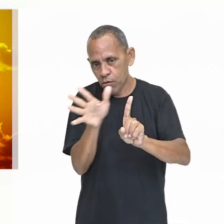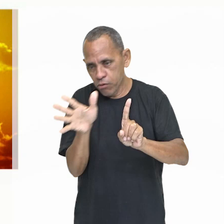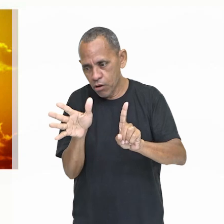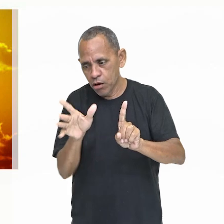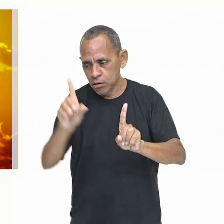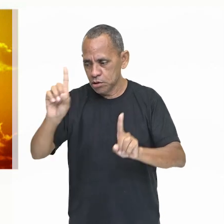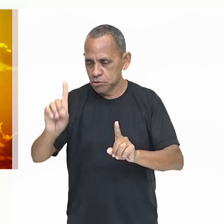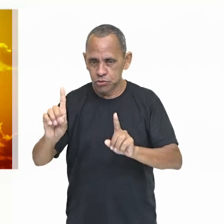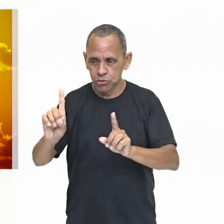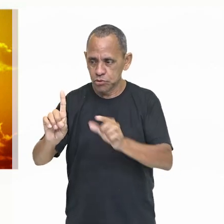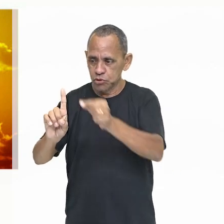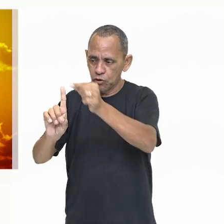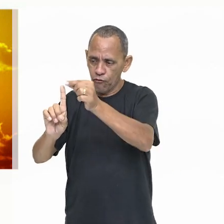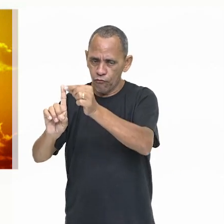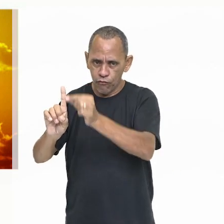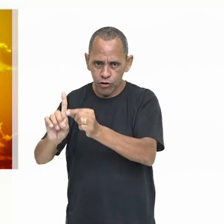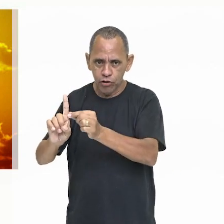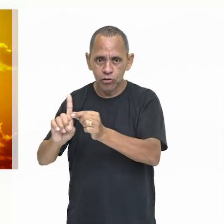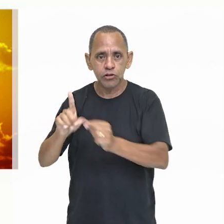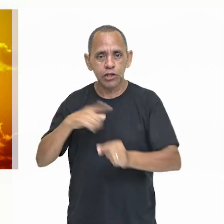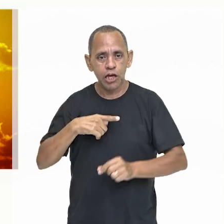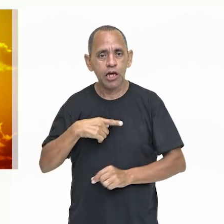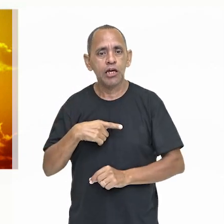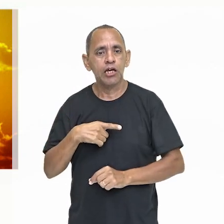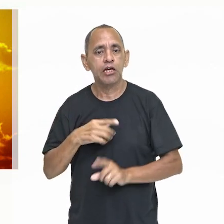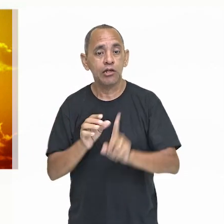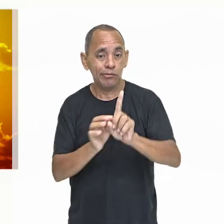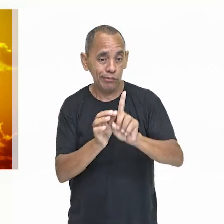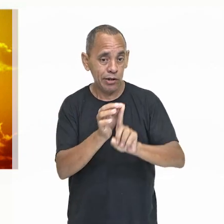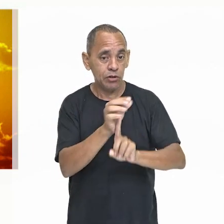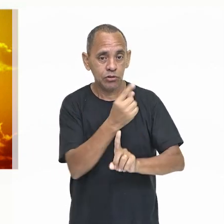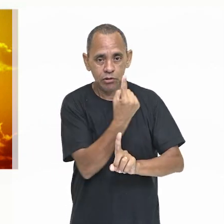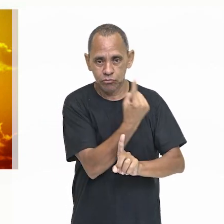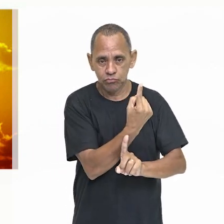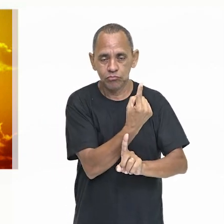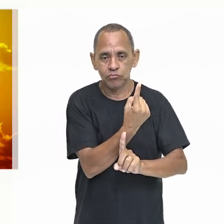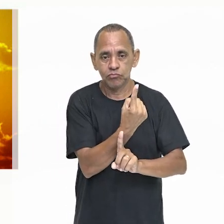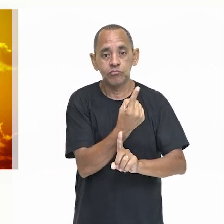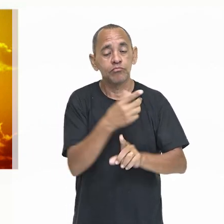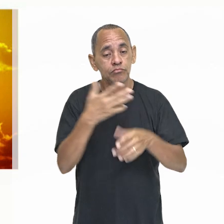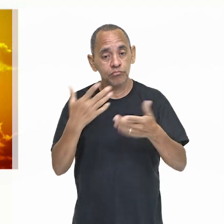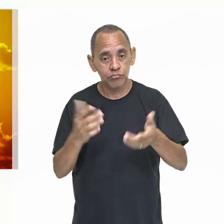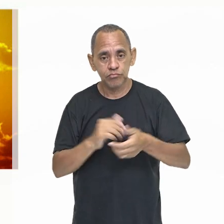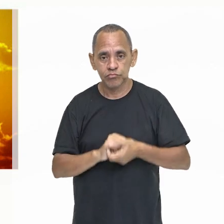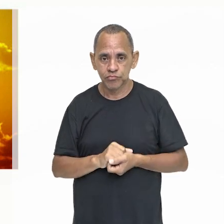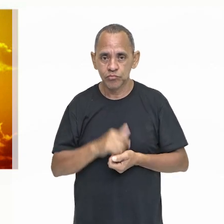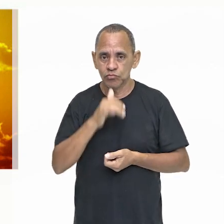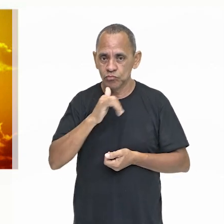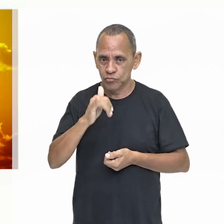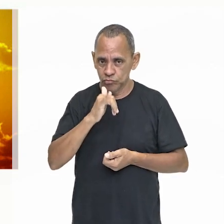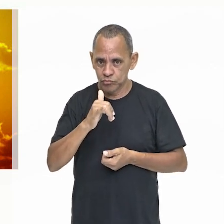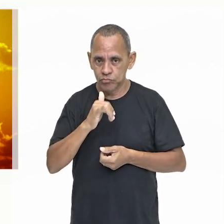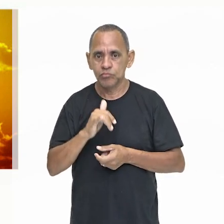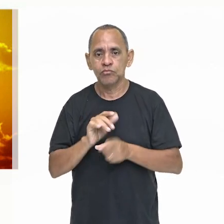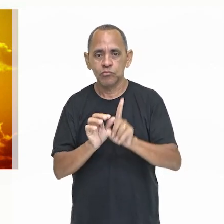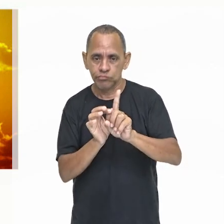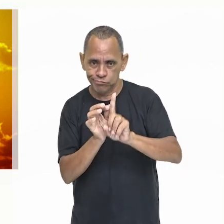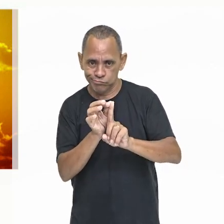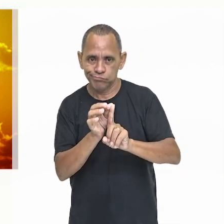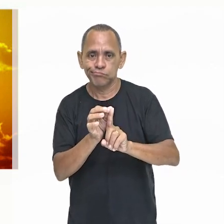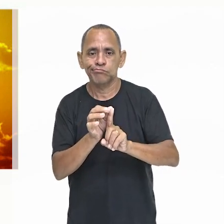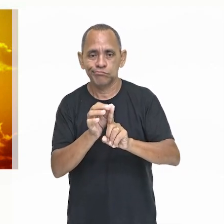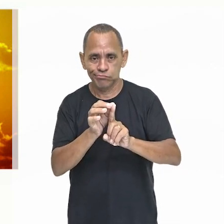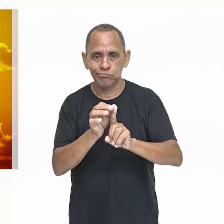tem aqui temperatura 1. Logo, energia térmica em movimento, você tem aqui